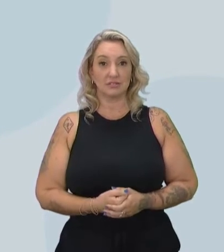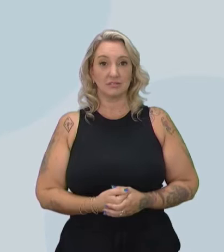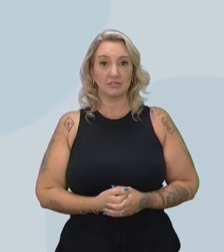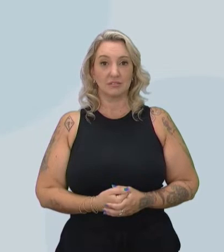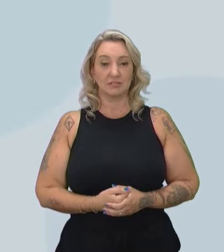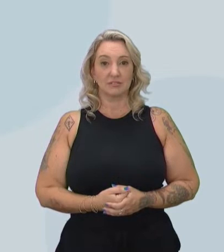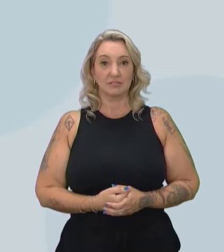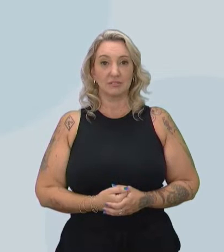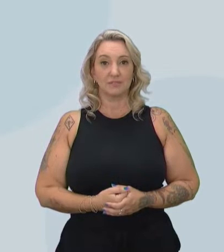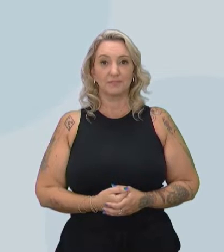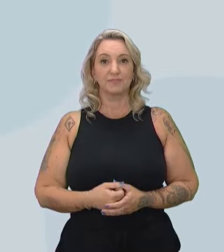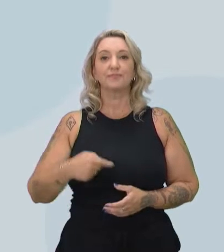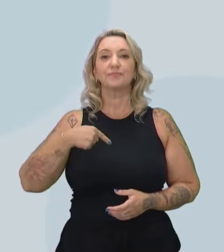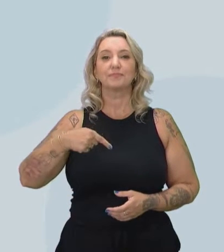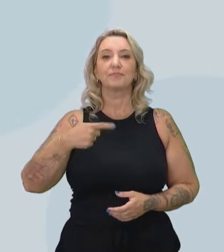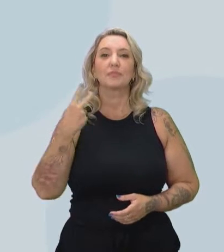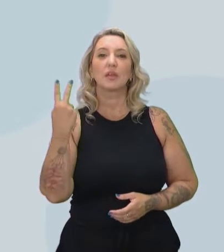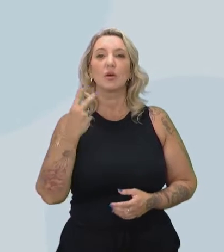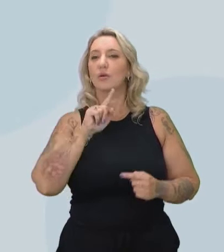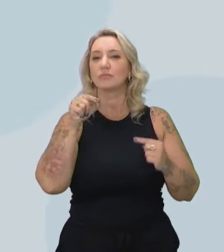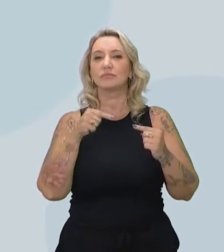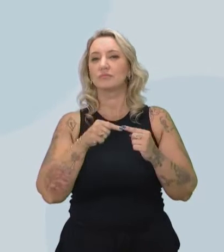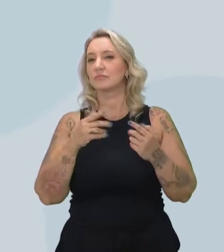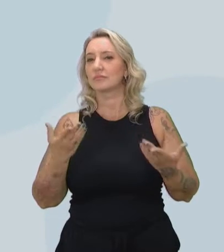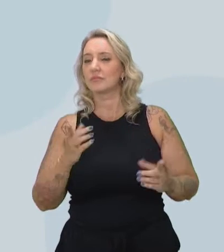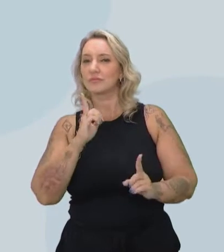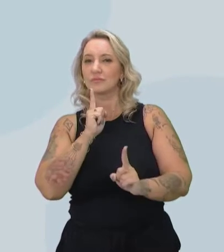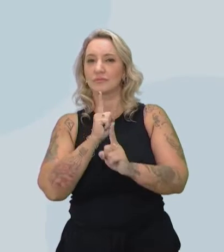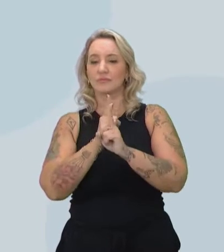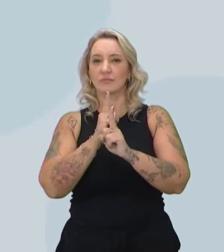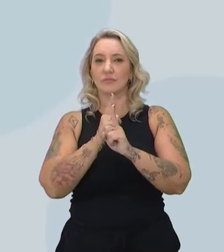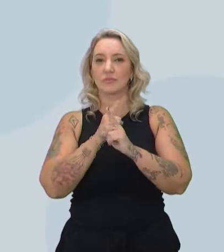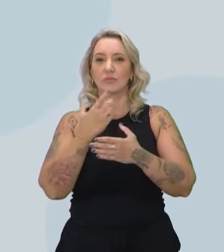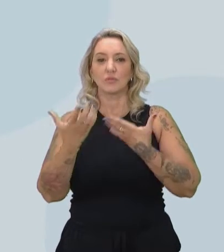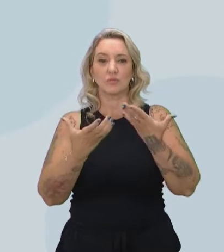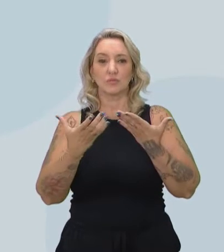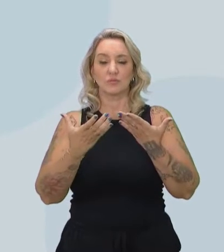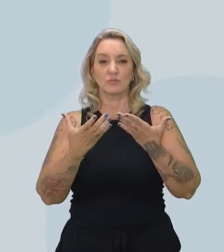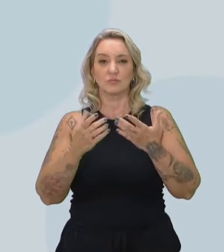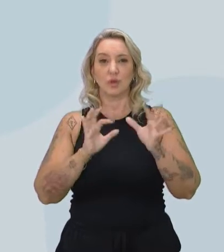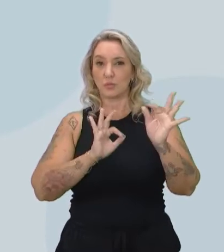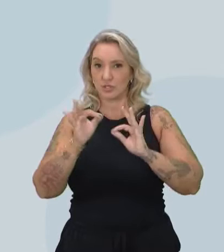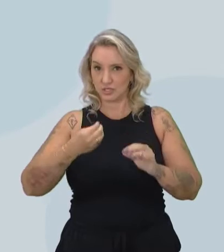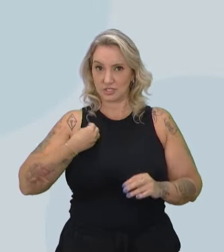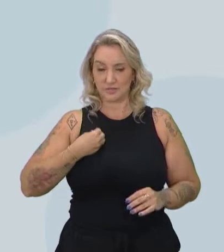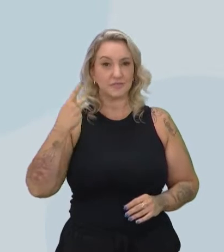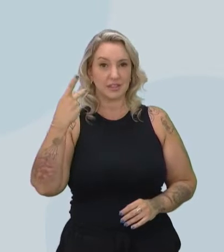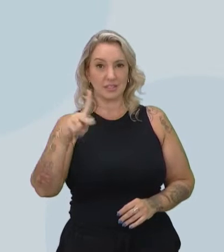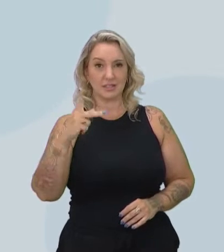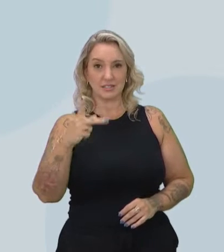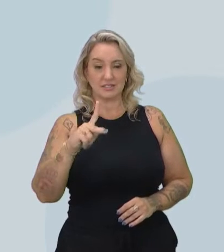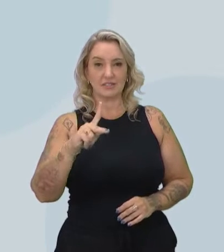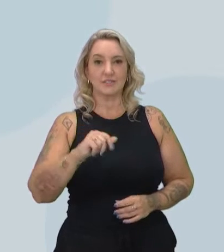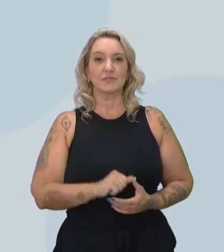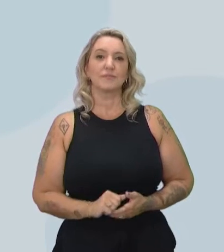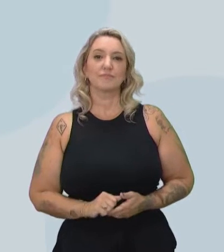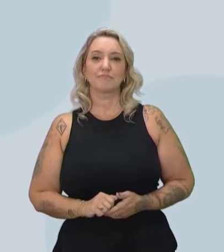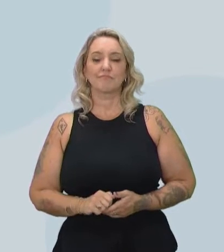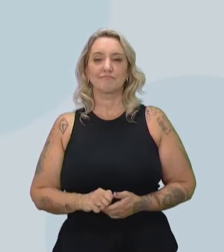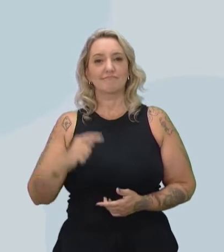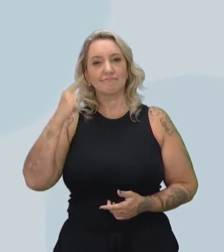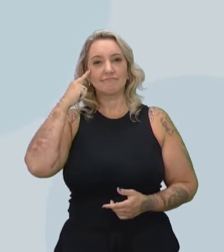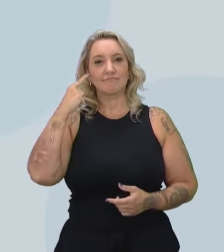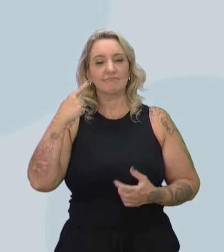2. Então, qual que é o objetivo, né? Identificar em que medida seus projetos de vida, né, devem